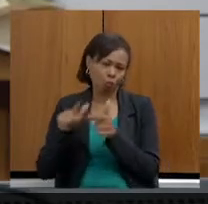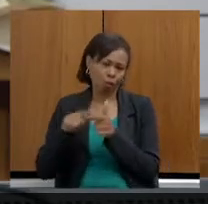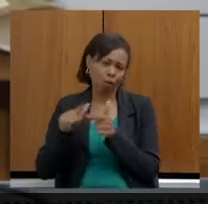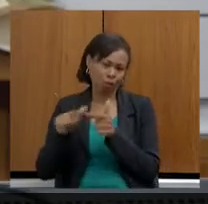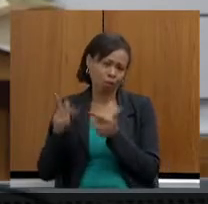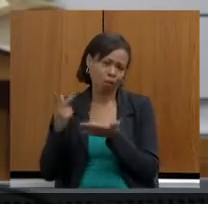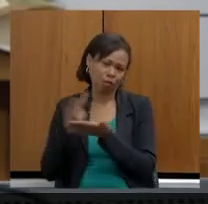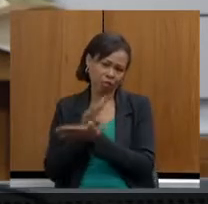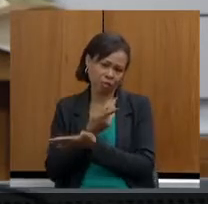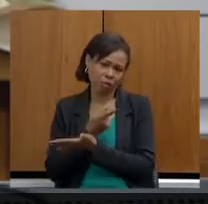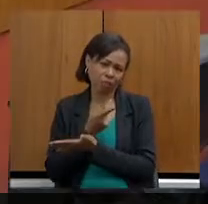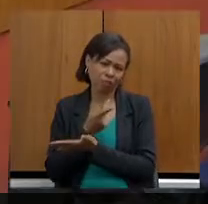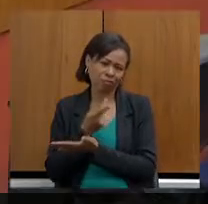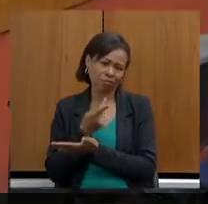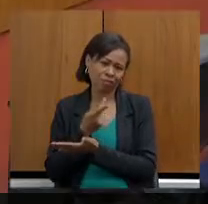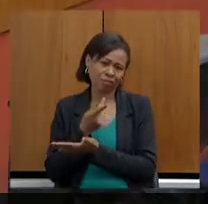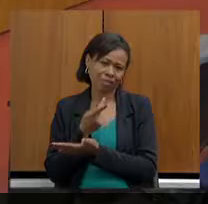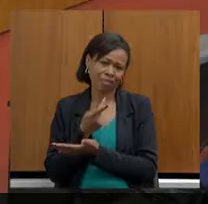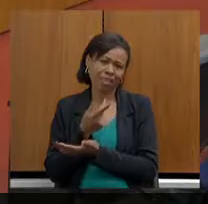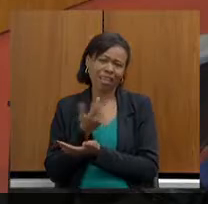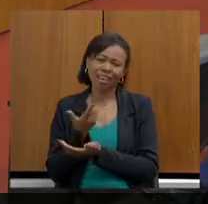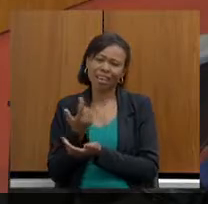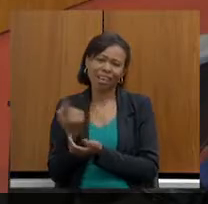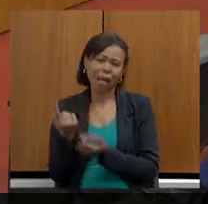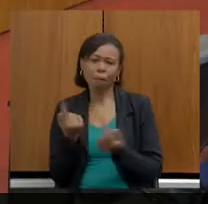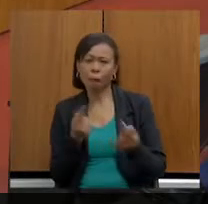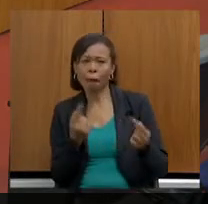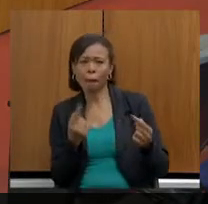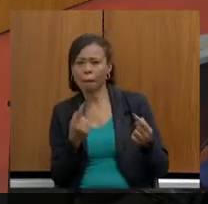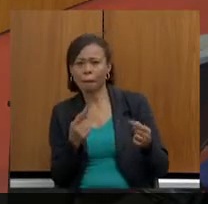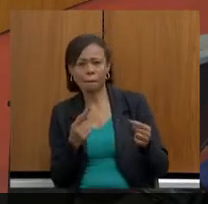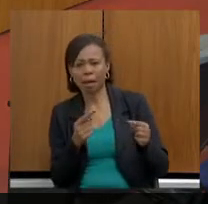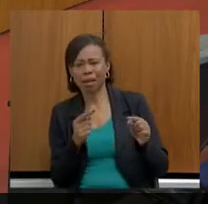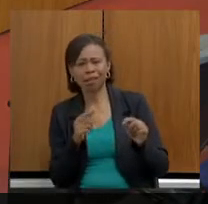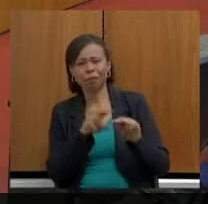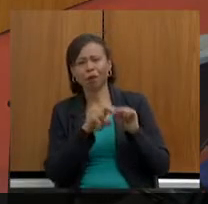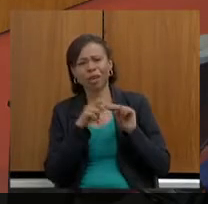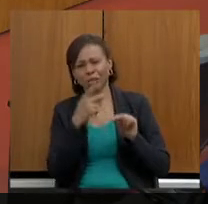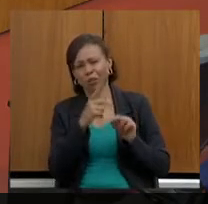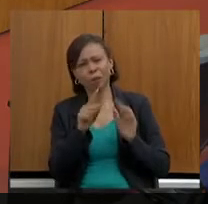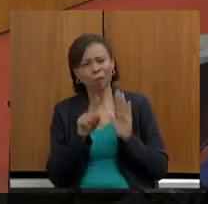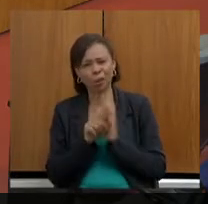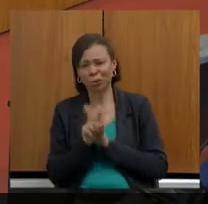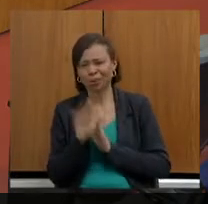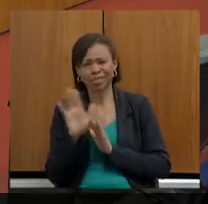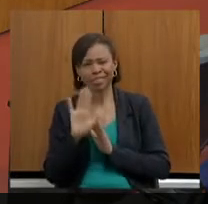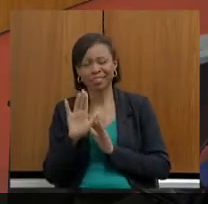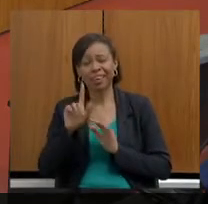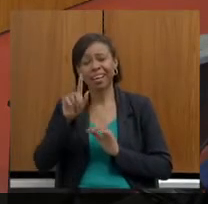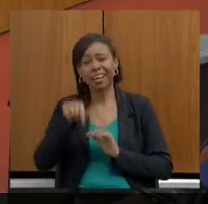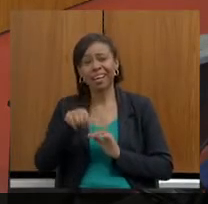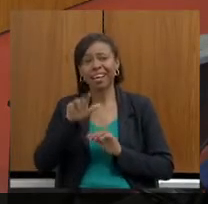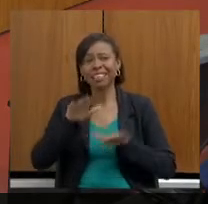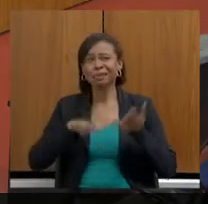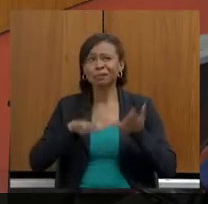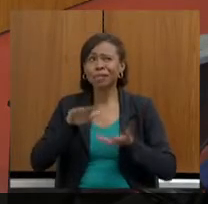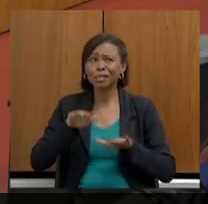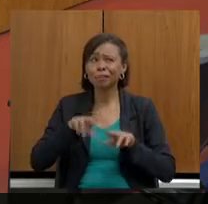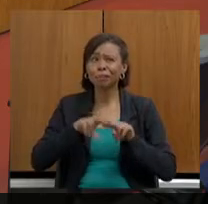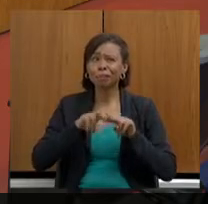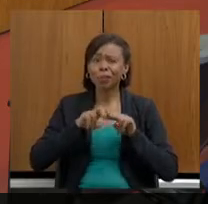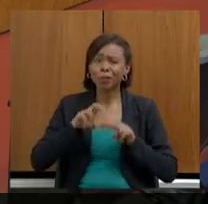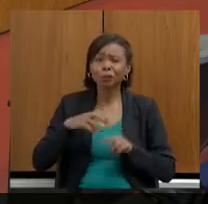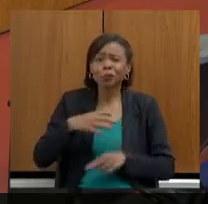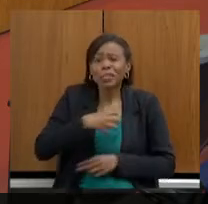não foi nenhuma avaliação por causa da sua pergunta não é isso as vezes é a forma como a